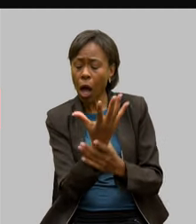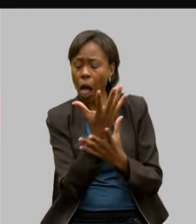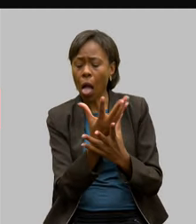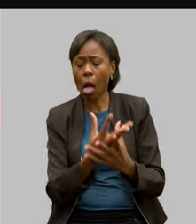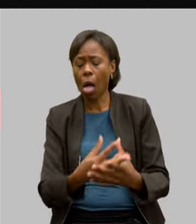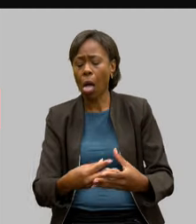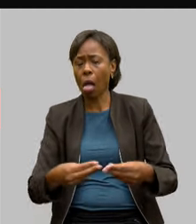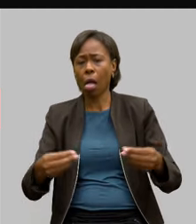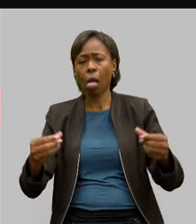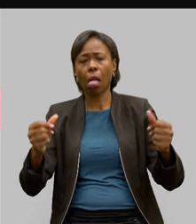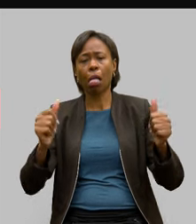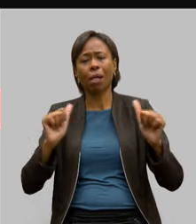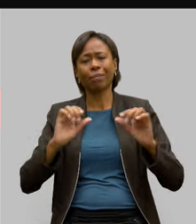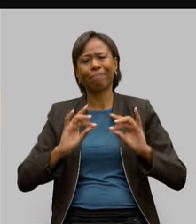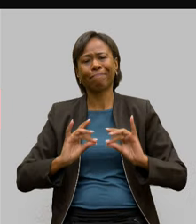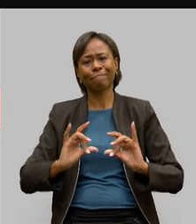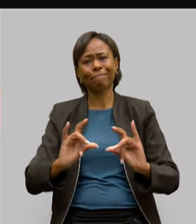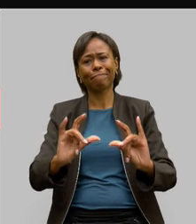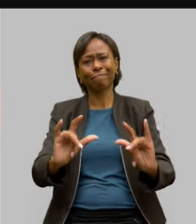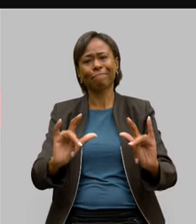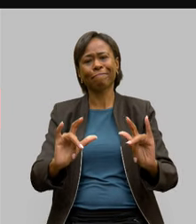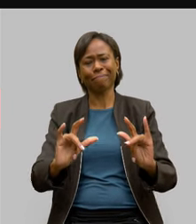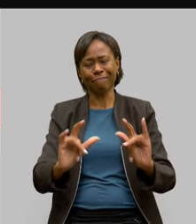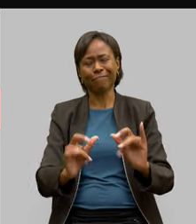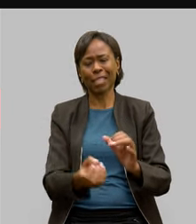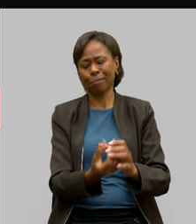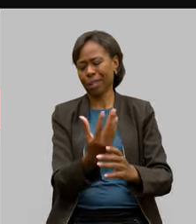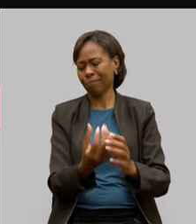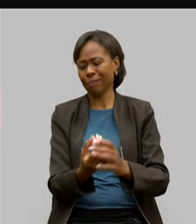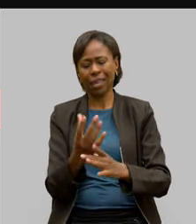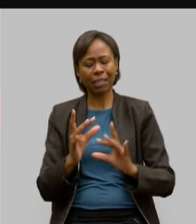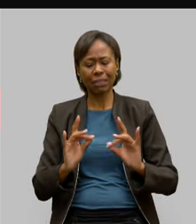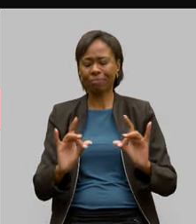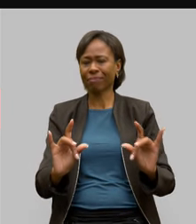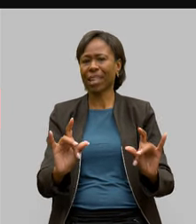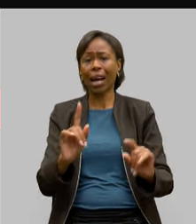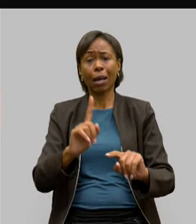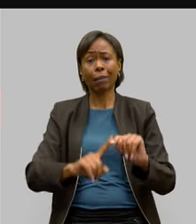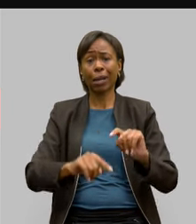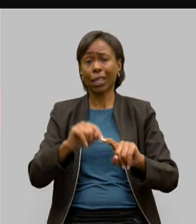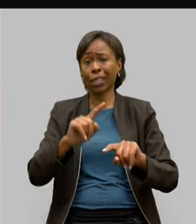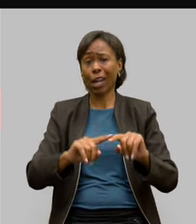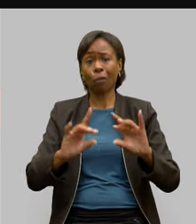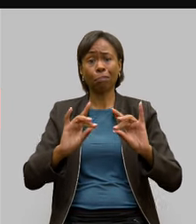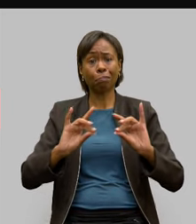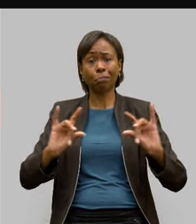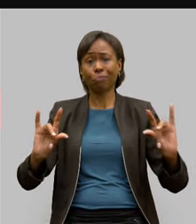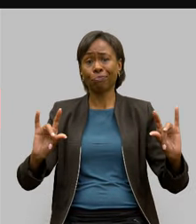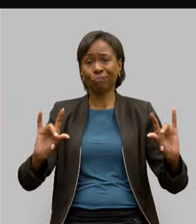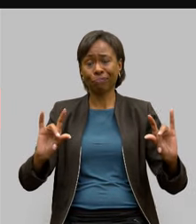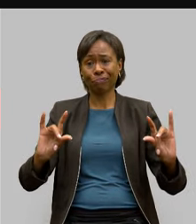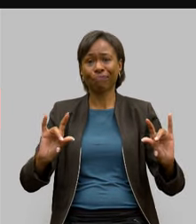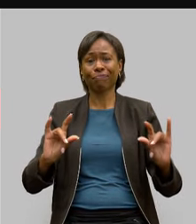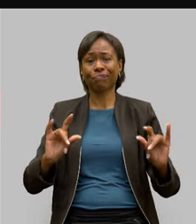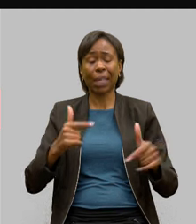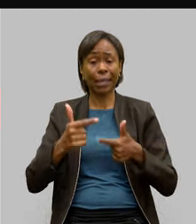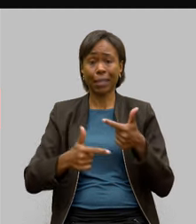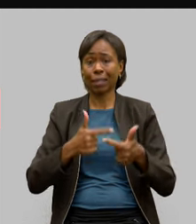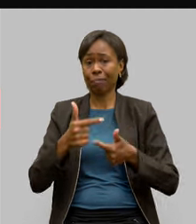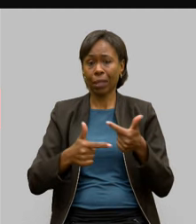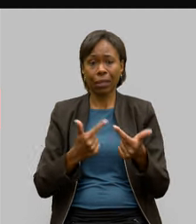esse problema de não ter mais nada no material para poder trabalhar porque a gente não poderia mais entrar num